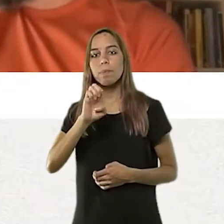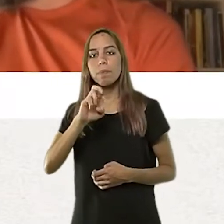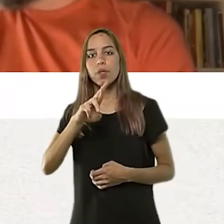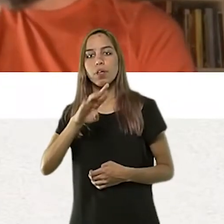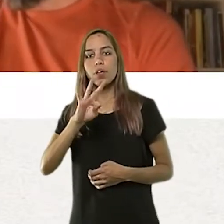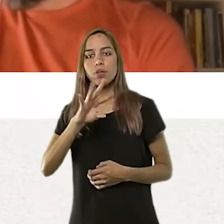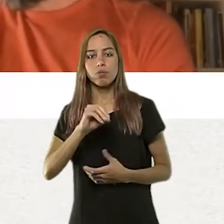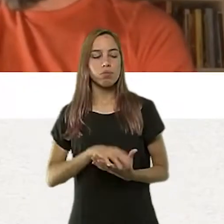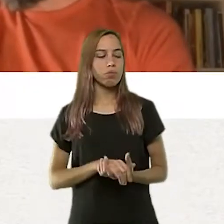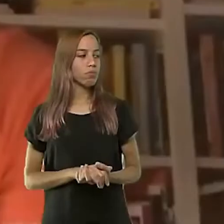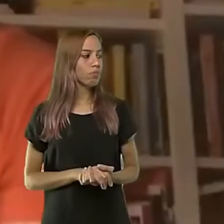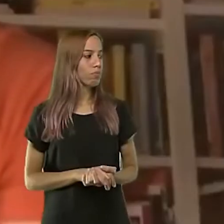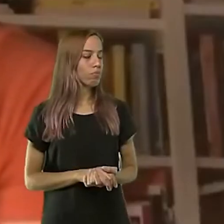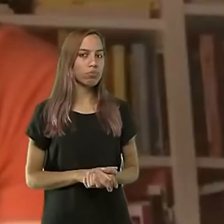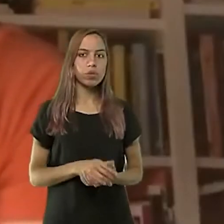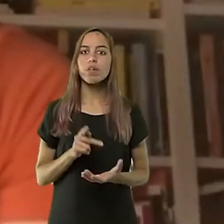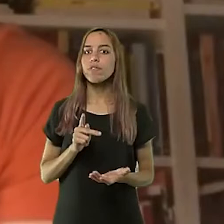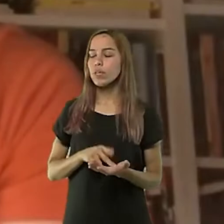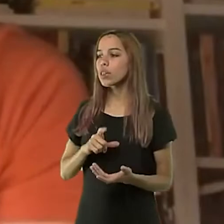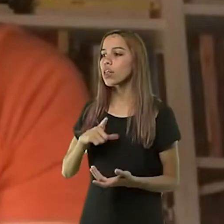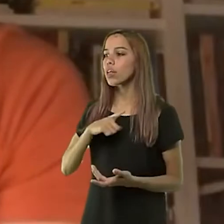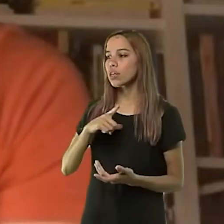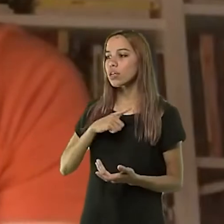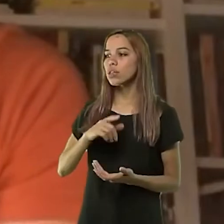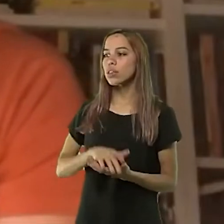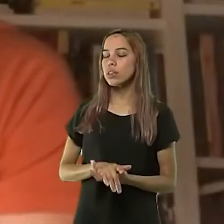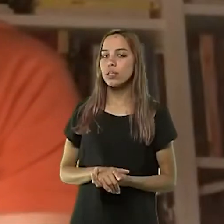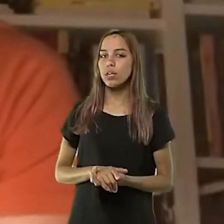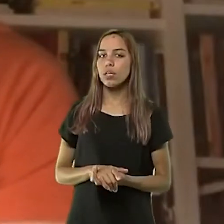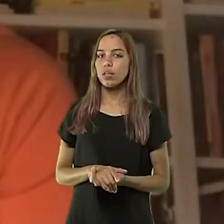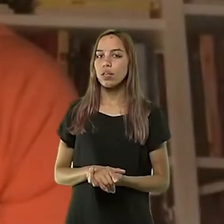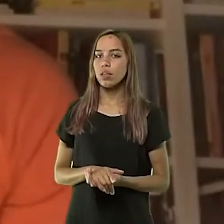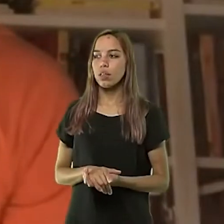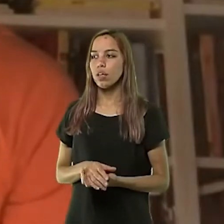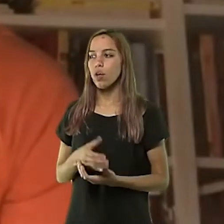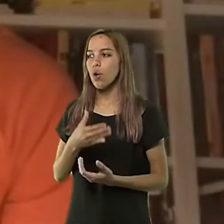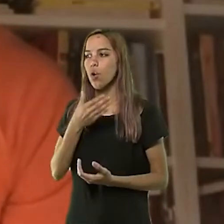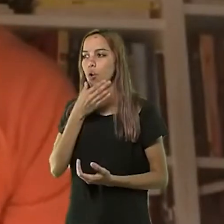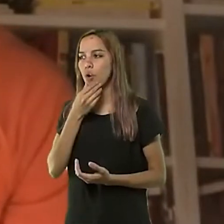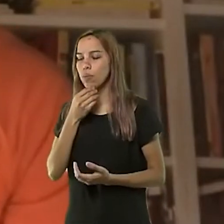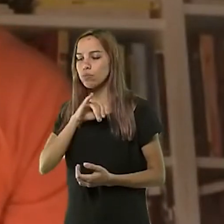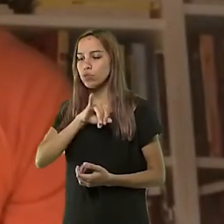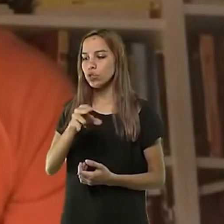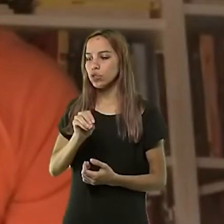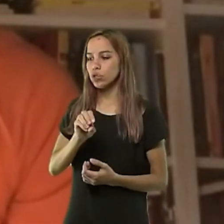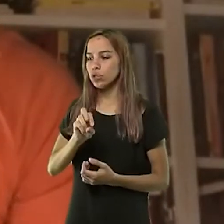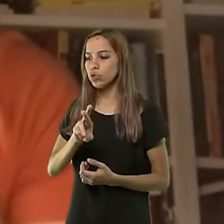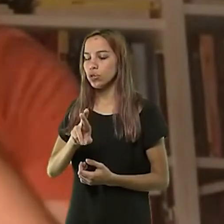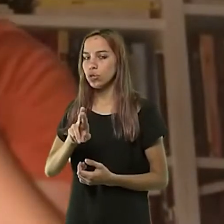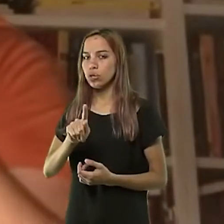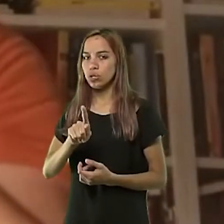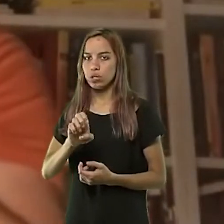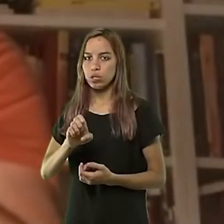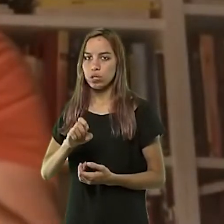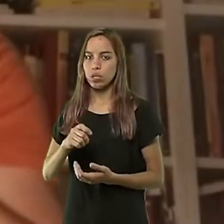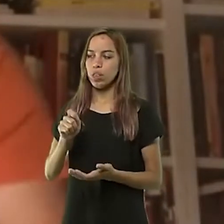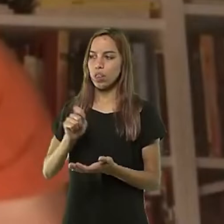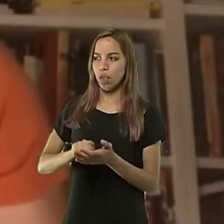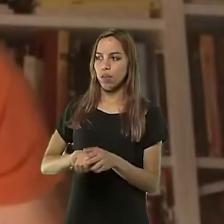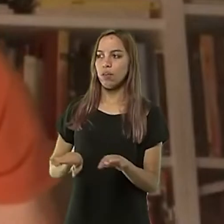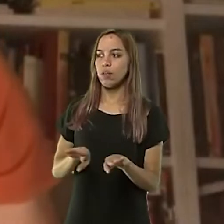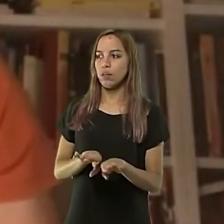por exemplo, o caso também do próprio Jorge Luís Borges, que tem a enciclopédia, a História Universal da